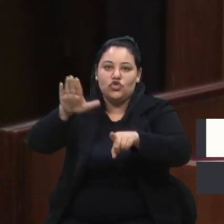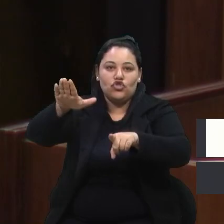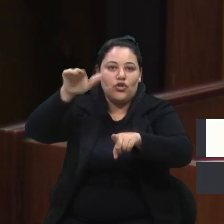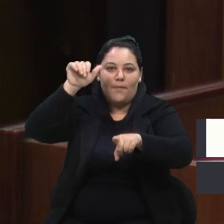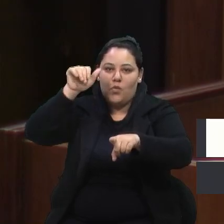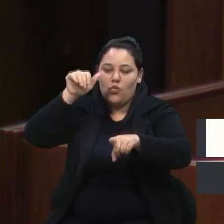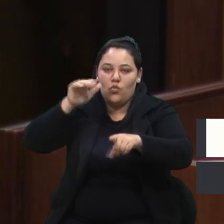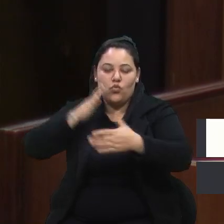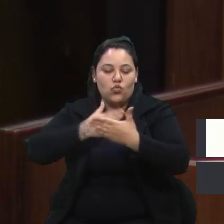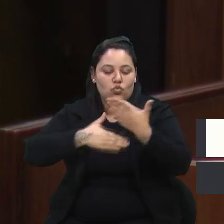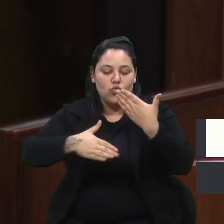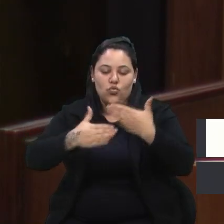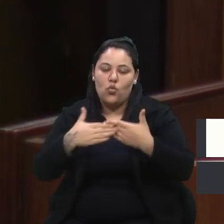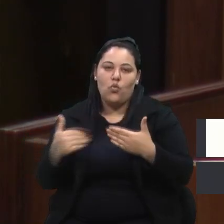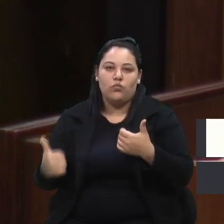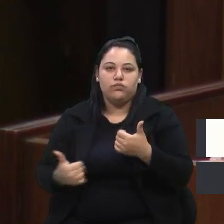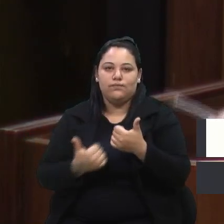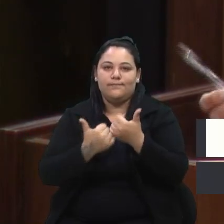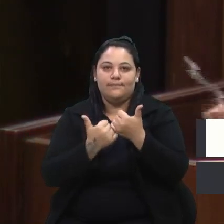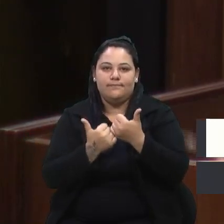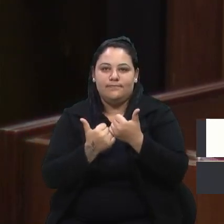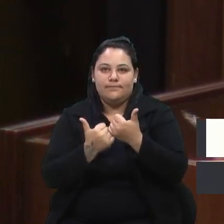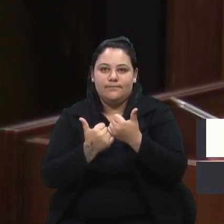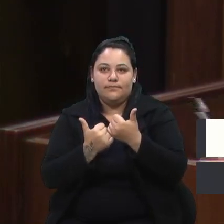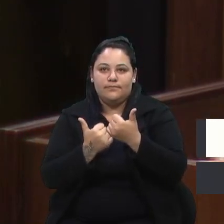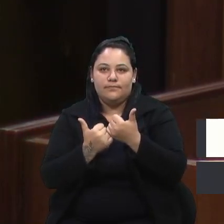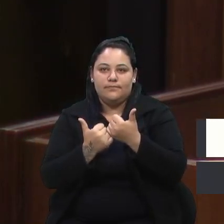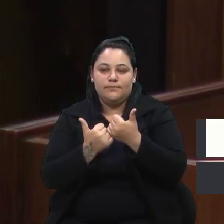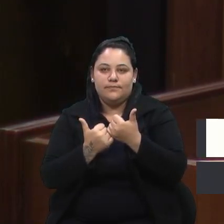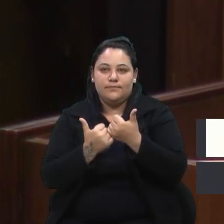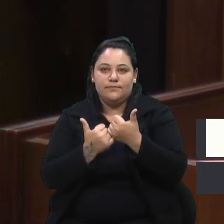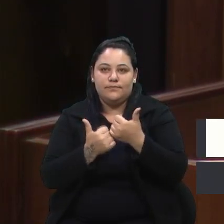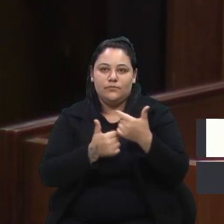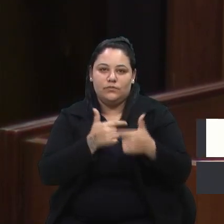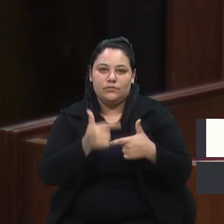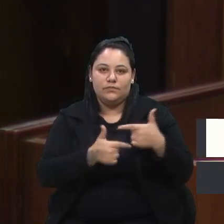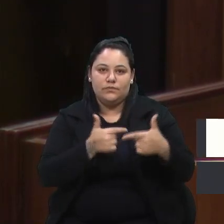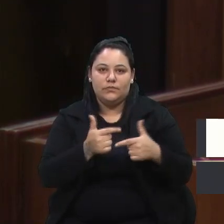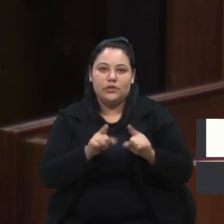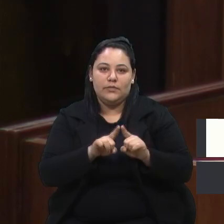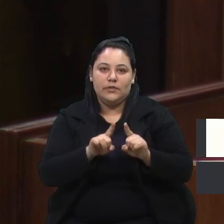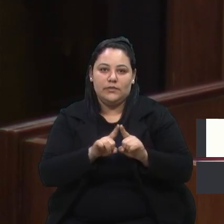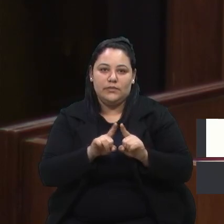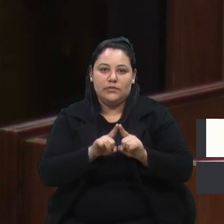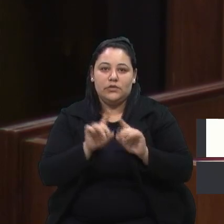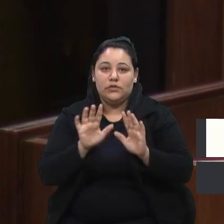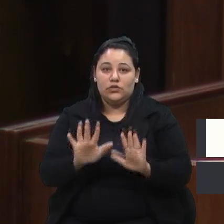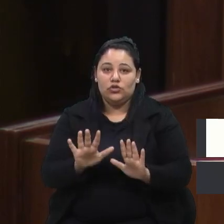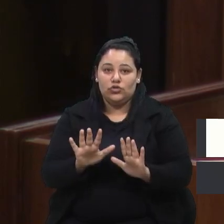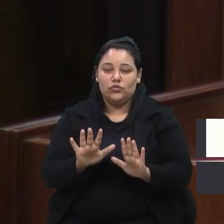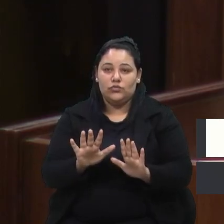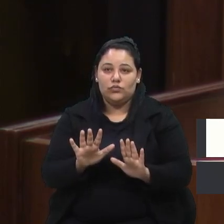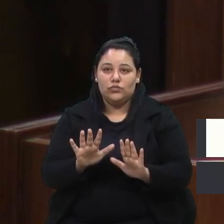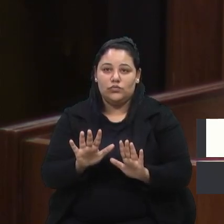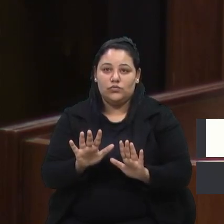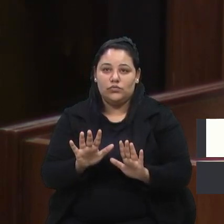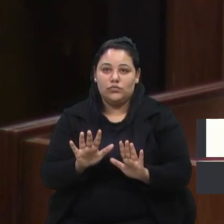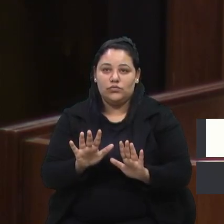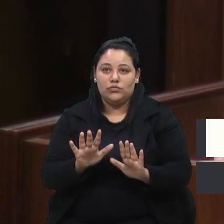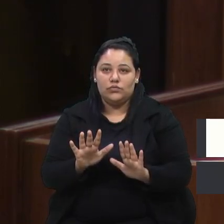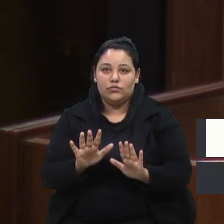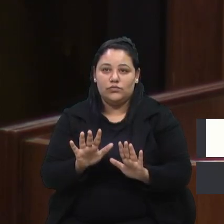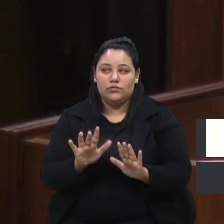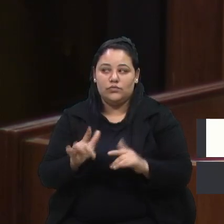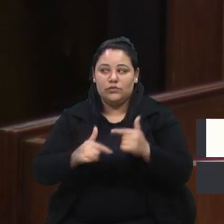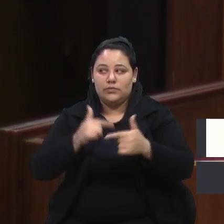os seus assessores e servidores e também deixou alerta e trabalharam em